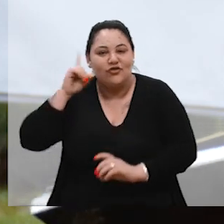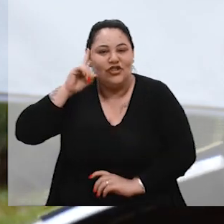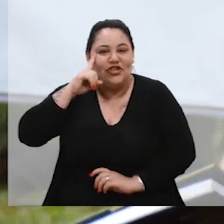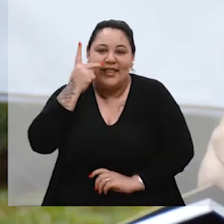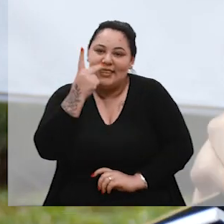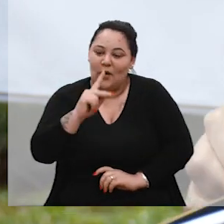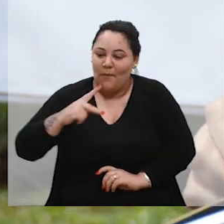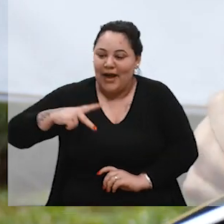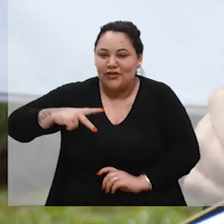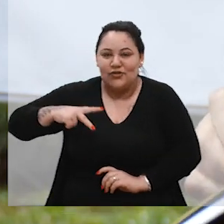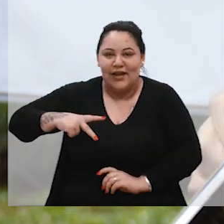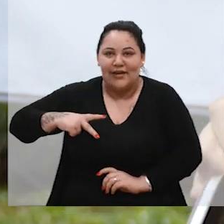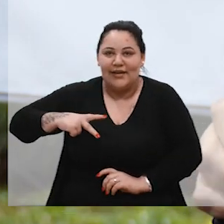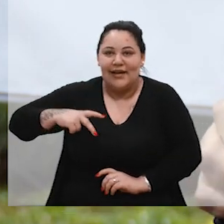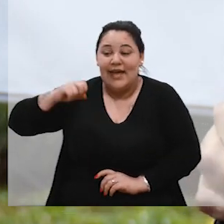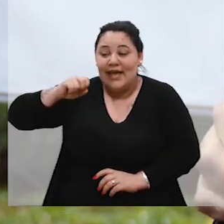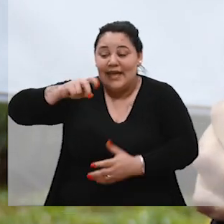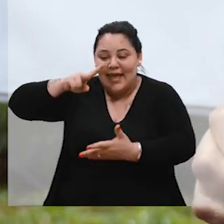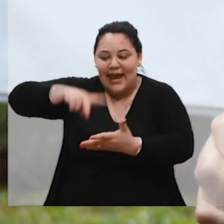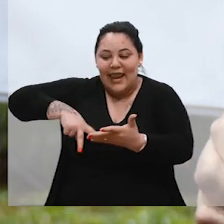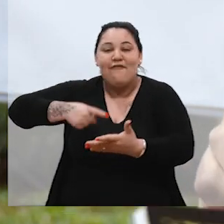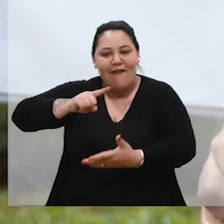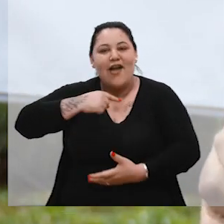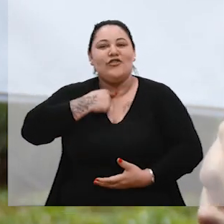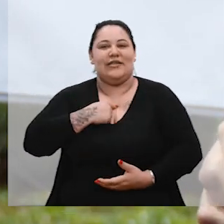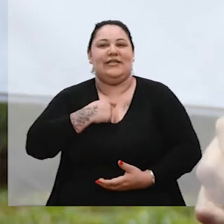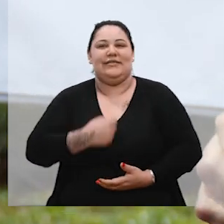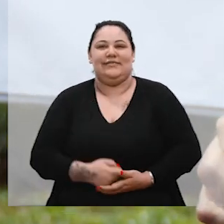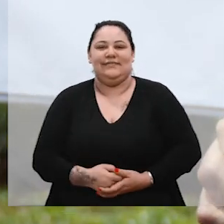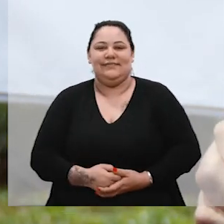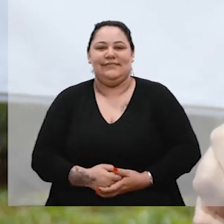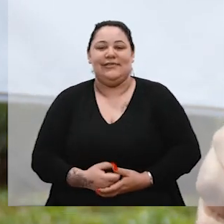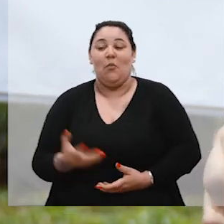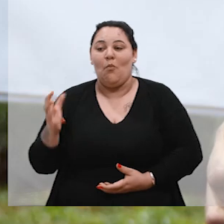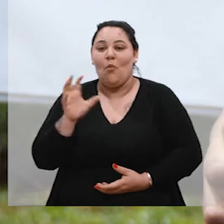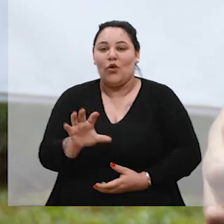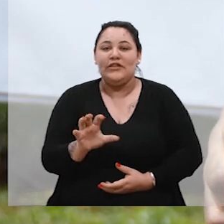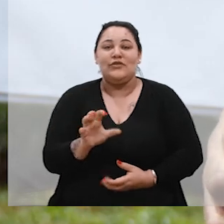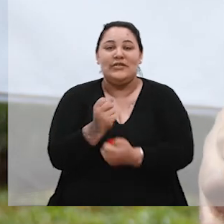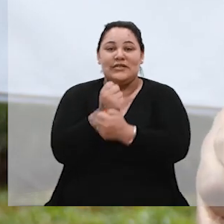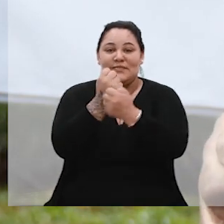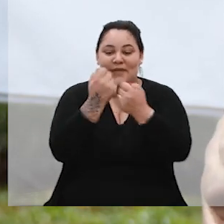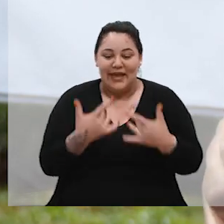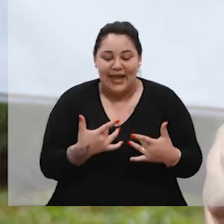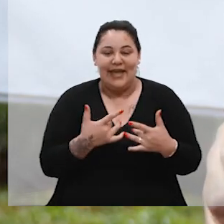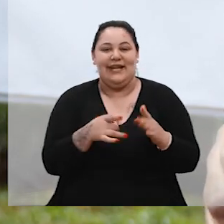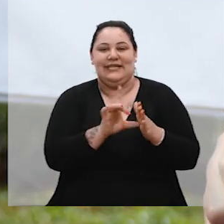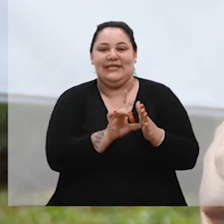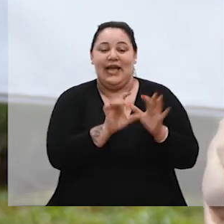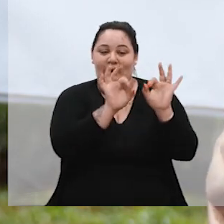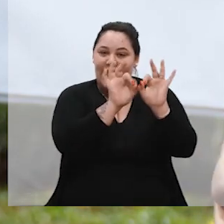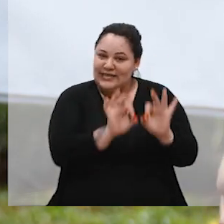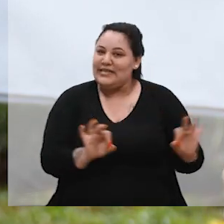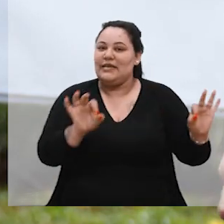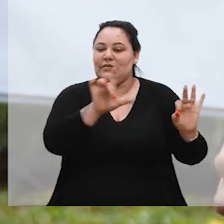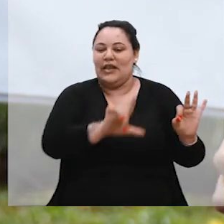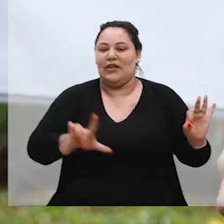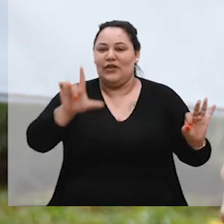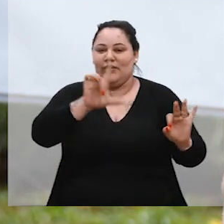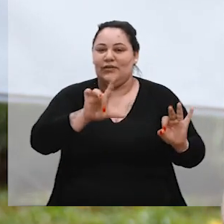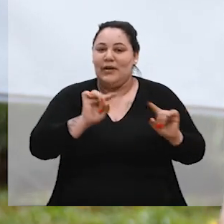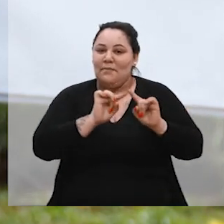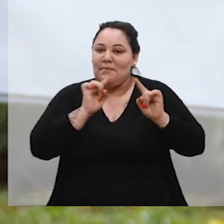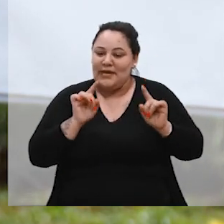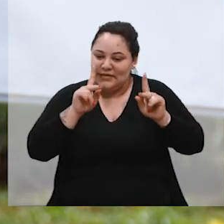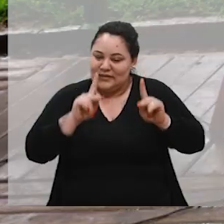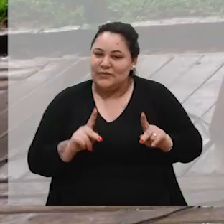dia. Né? Quem ler vai gostar. Então, é por isso que eu disse antes, né? Uma literatura bem simples, mas que as pessoas se Mas identifiquem,